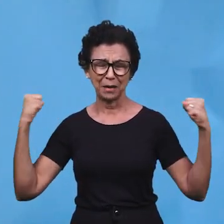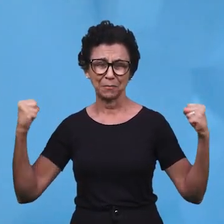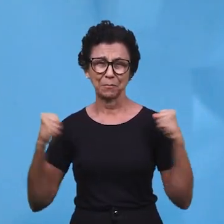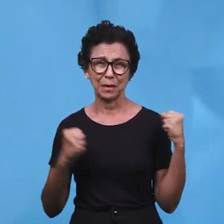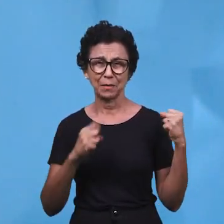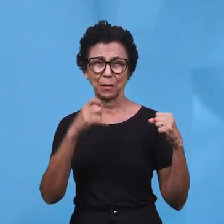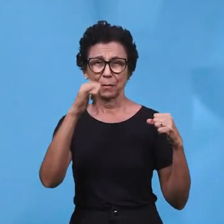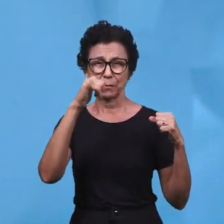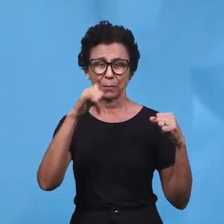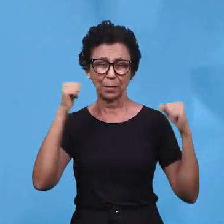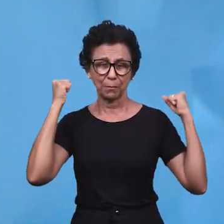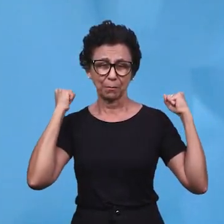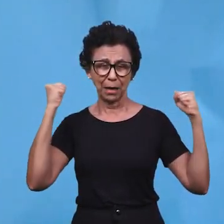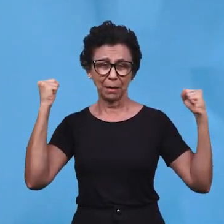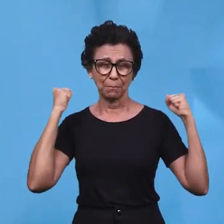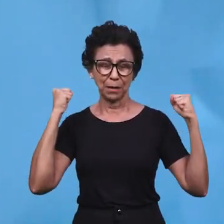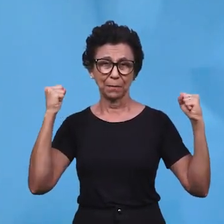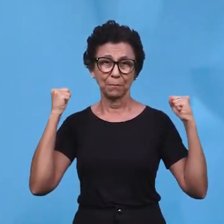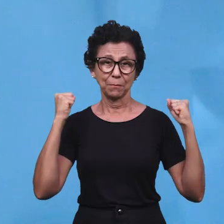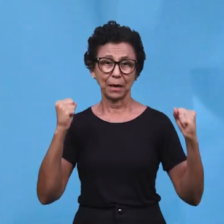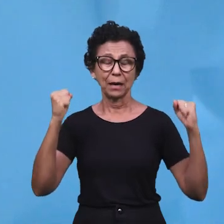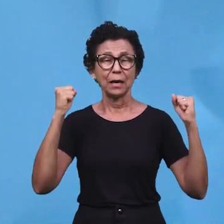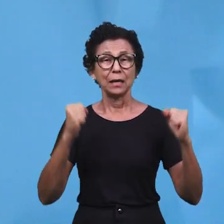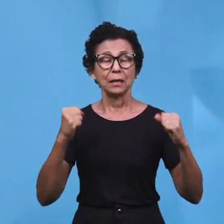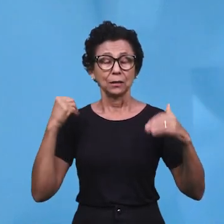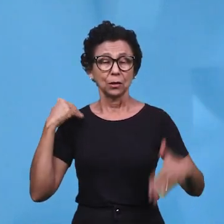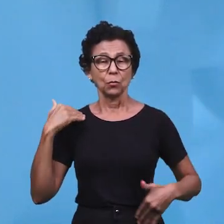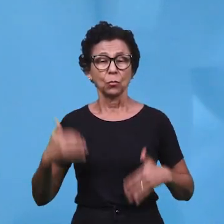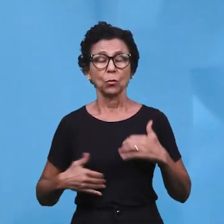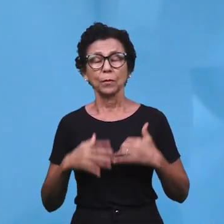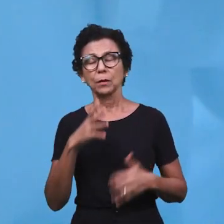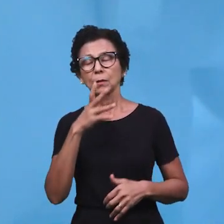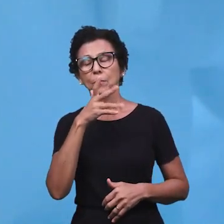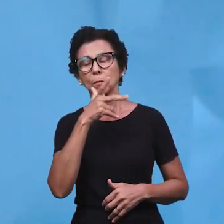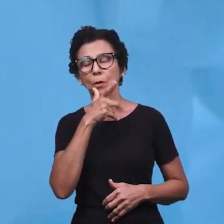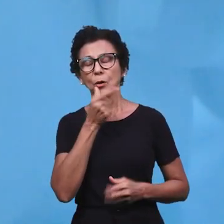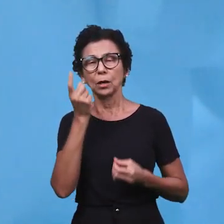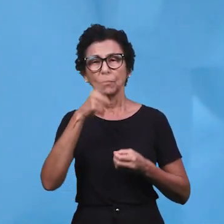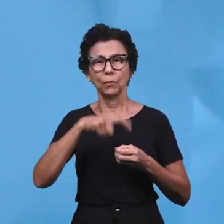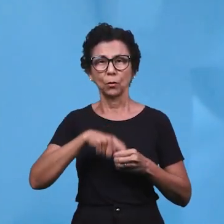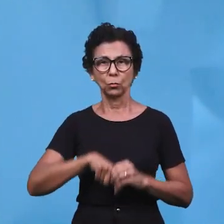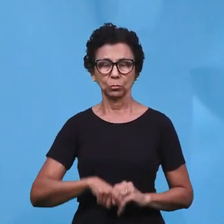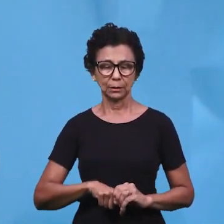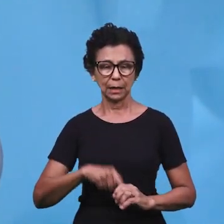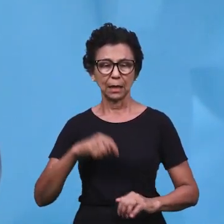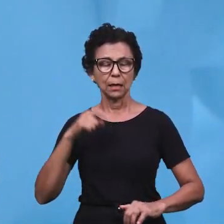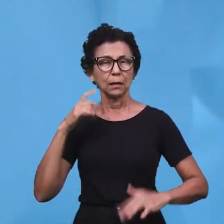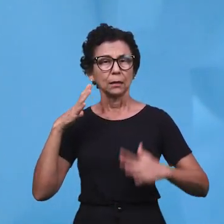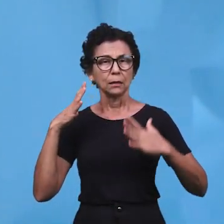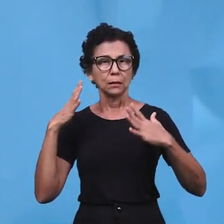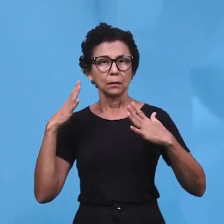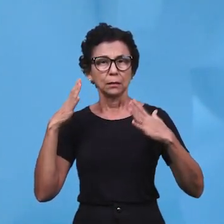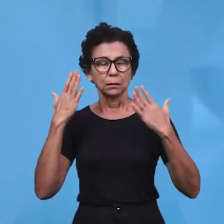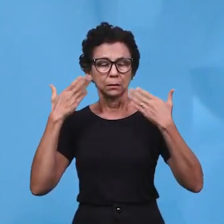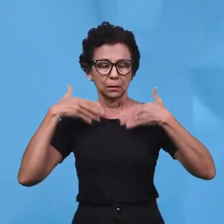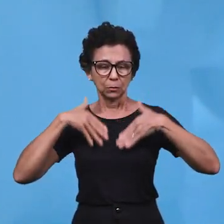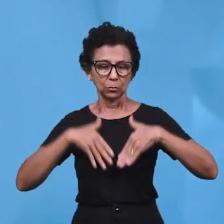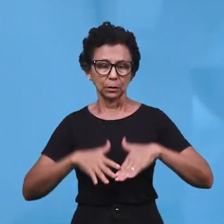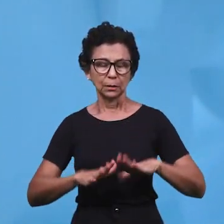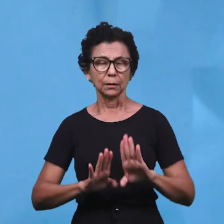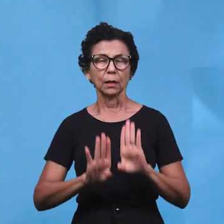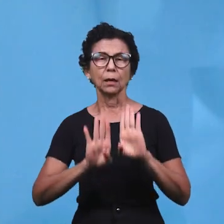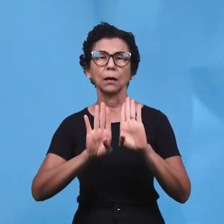para entrar no período de estabilidade, né? Então isso pode atrapalhar um pouquinho toda a regulação hormonal, né,